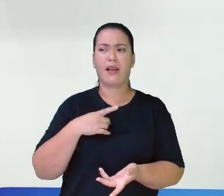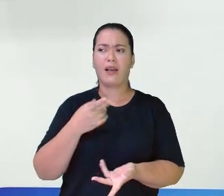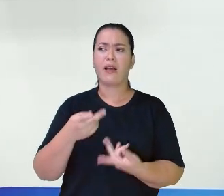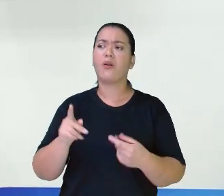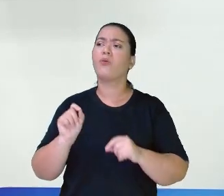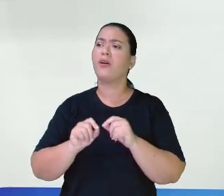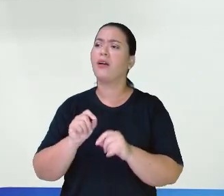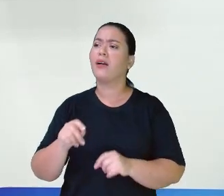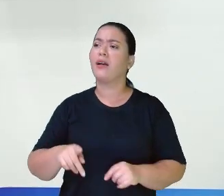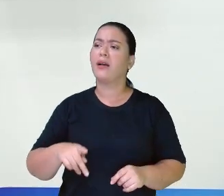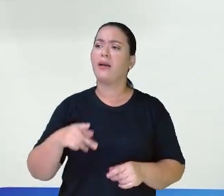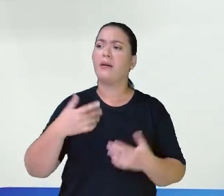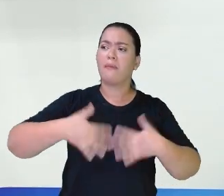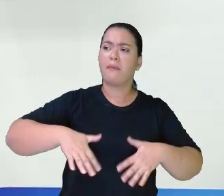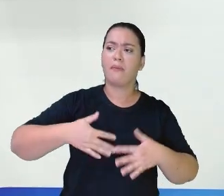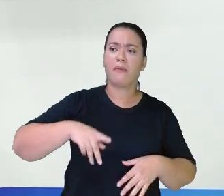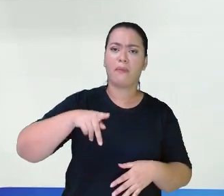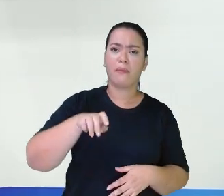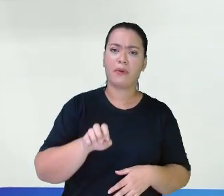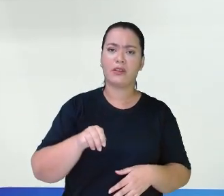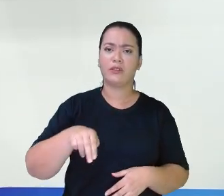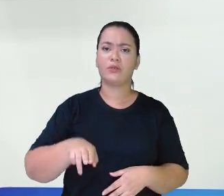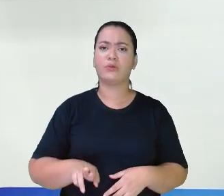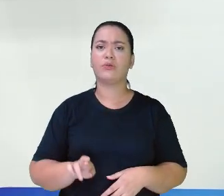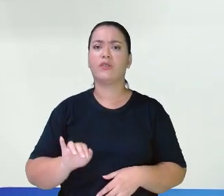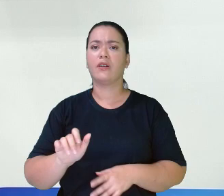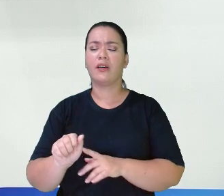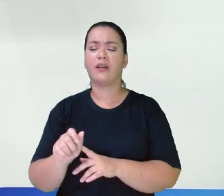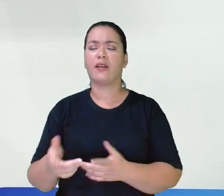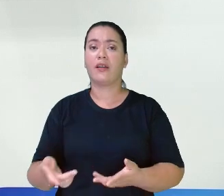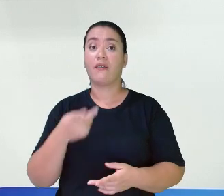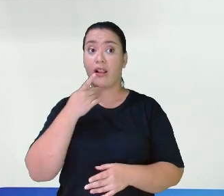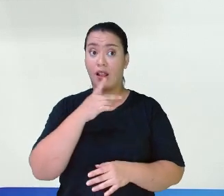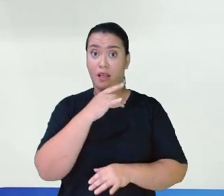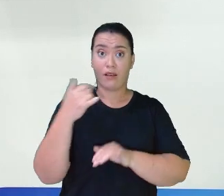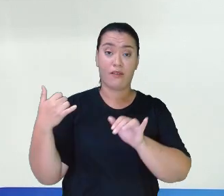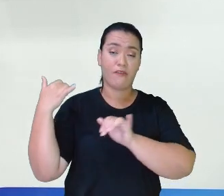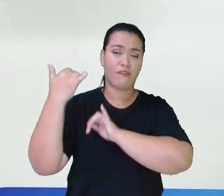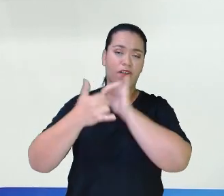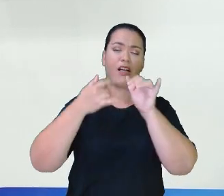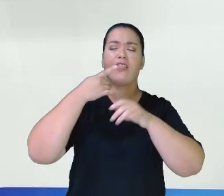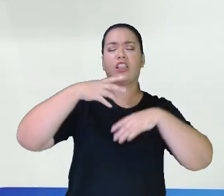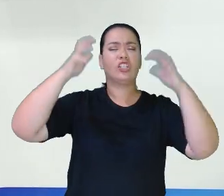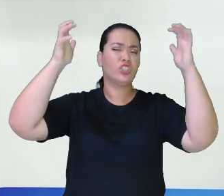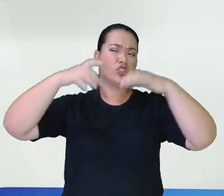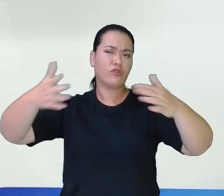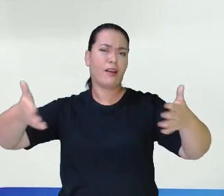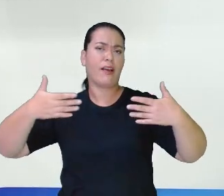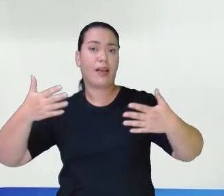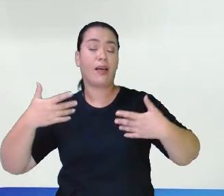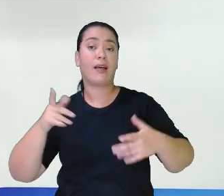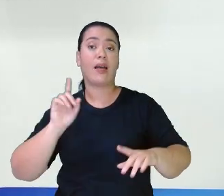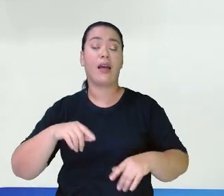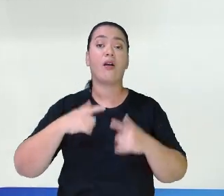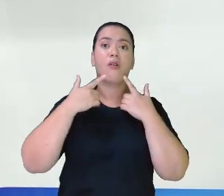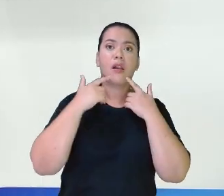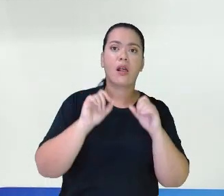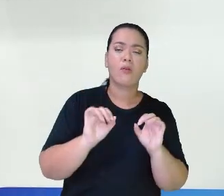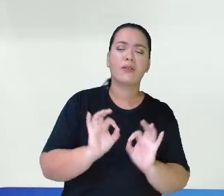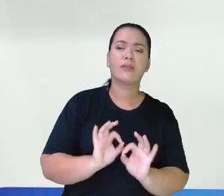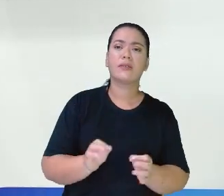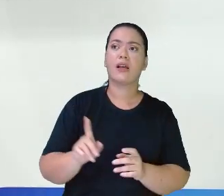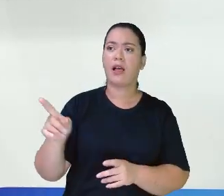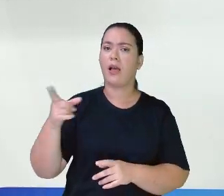Penúria, tormentosa estação. Quando a fábula, quando nós lemos, fala de chuva, verão, numa linguagem mais infantil, aqui já fica